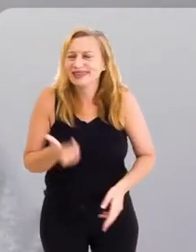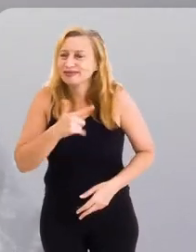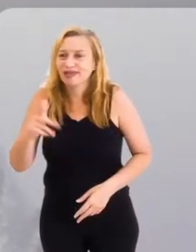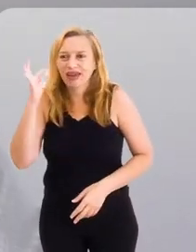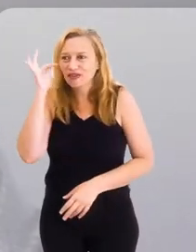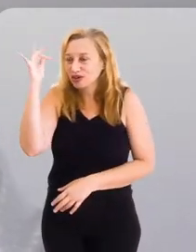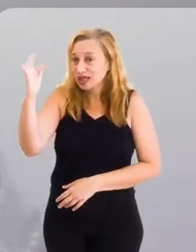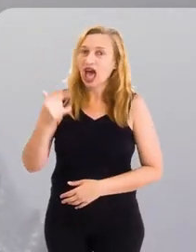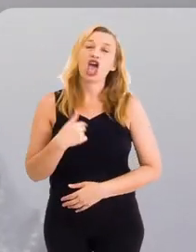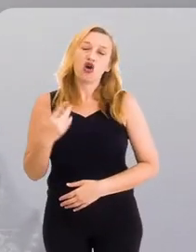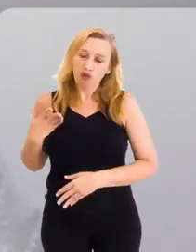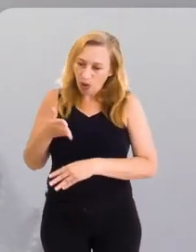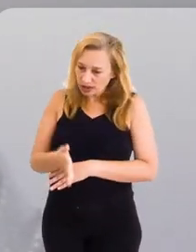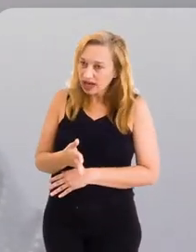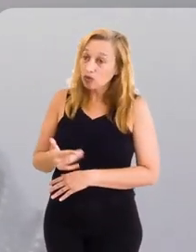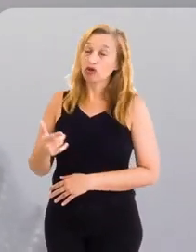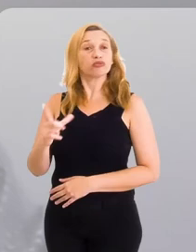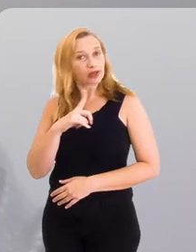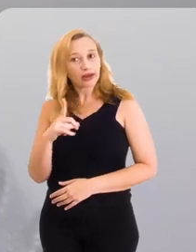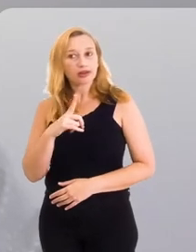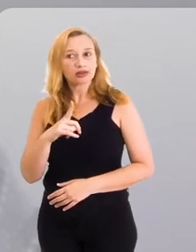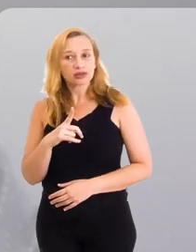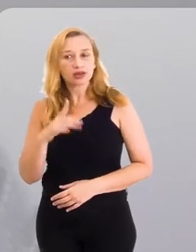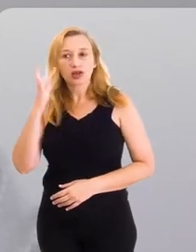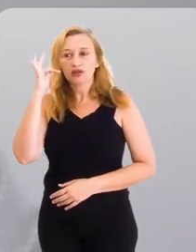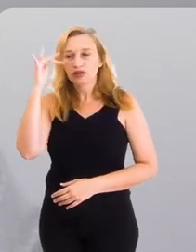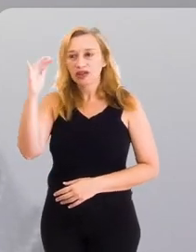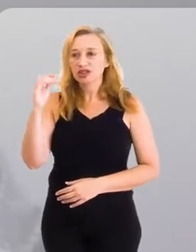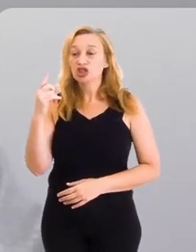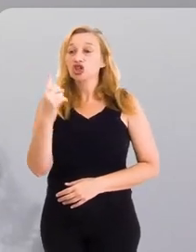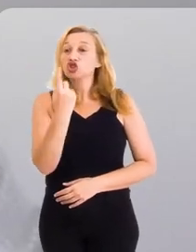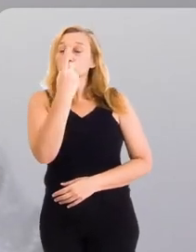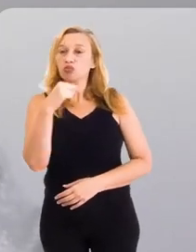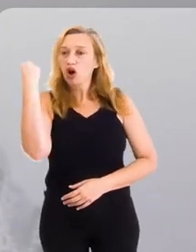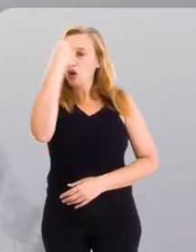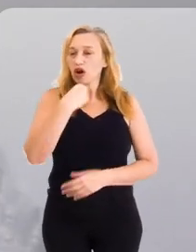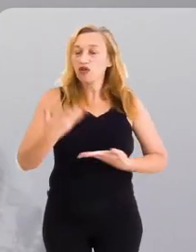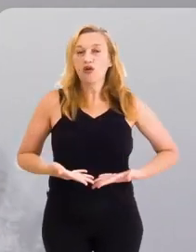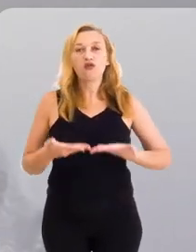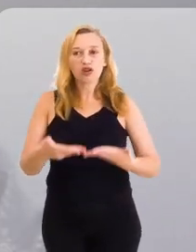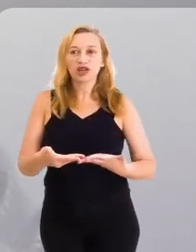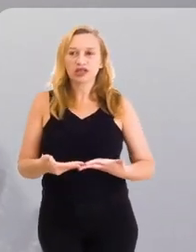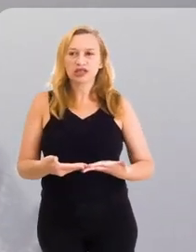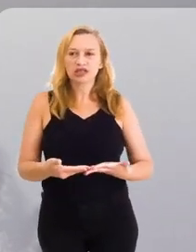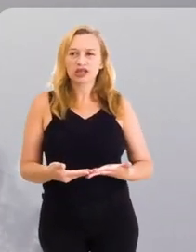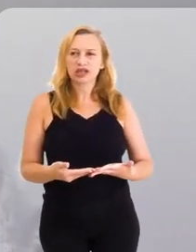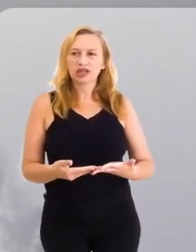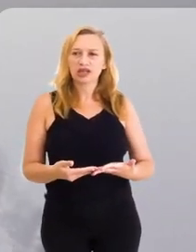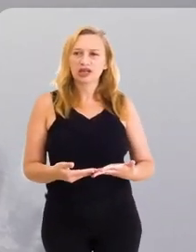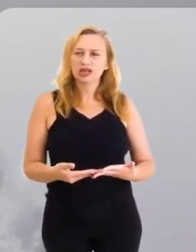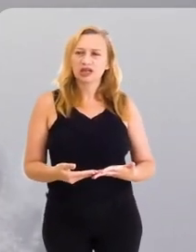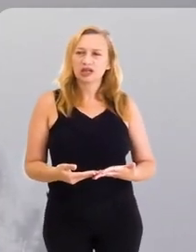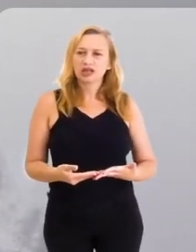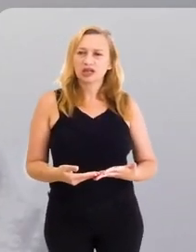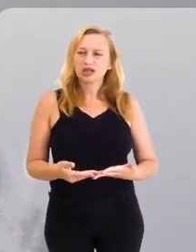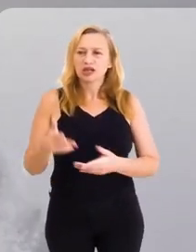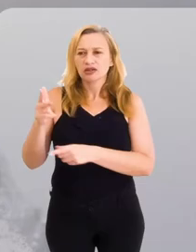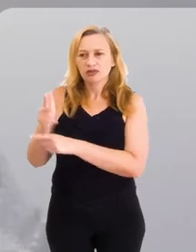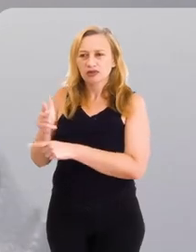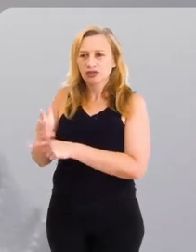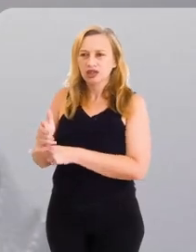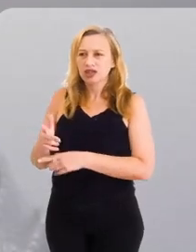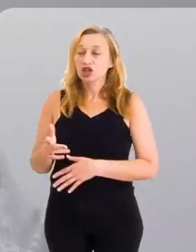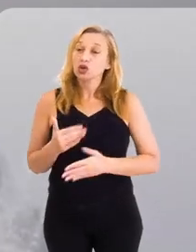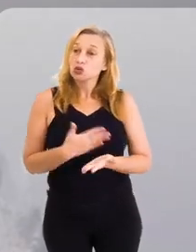vai ter paciência. Eu falei, não, eu vou entrar com o que eu tenho, palestra de uma hora, e vou oferecer. Deixa eu te contar, Fernanda, só